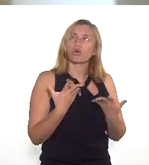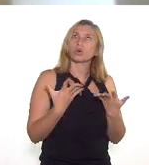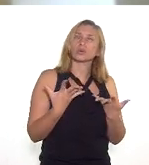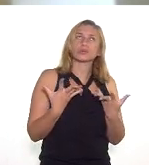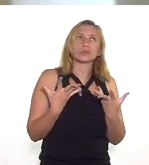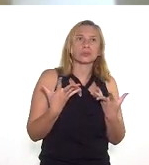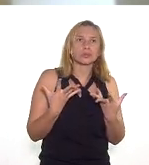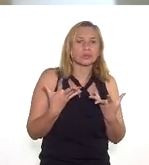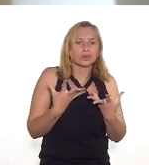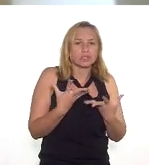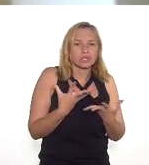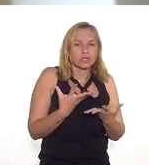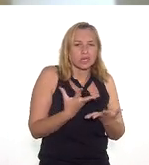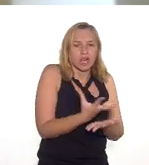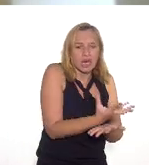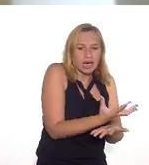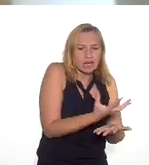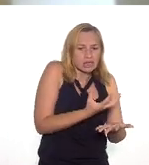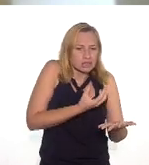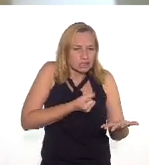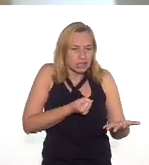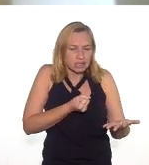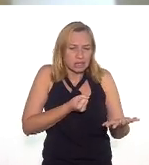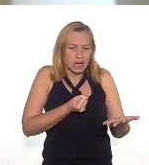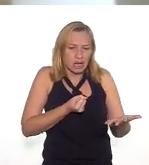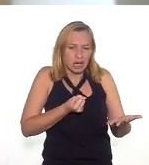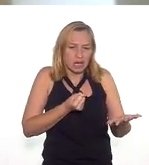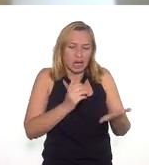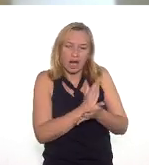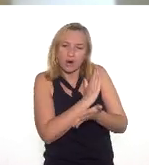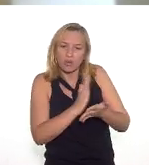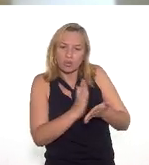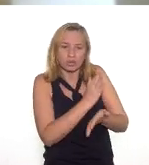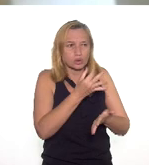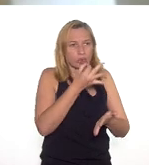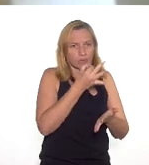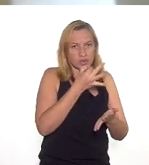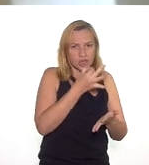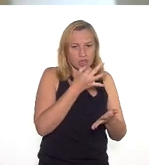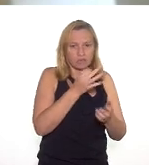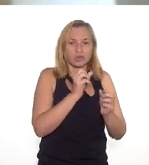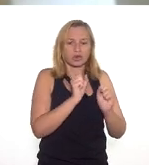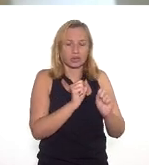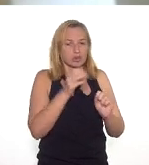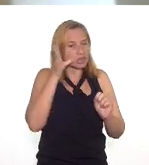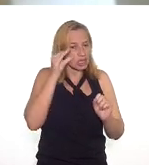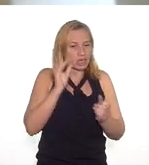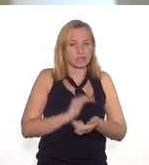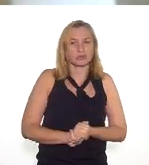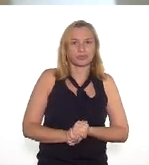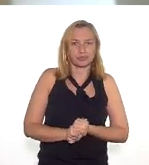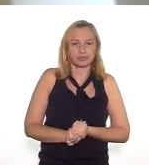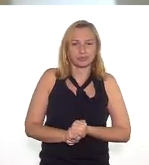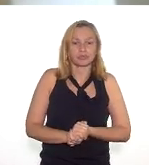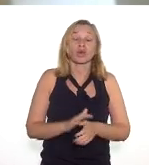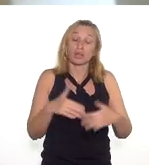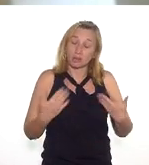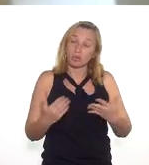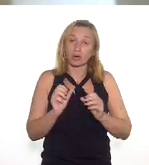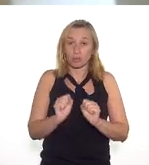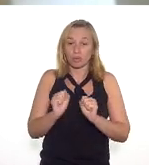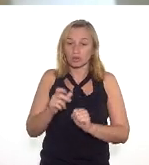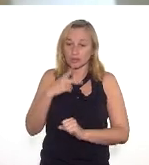assim, colher desse conselho algum direcionamento que lhes fosse de interesse. Então, é isso que eu